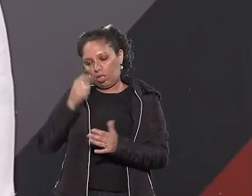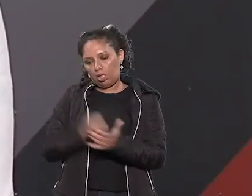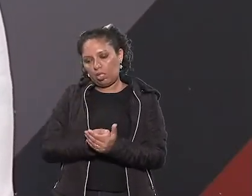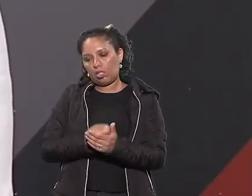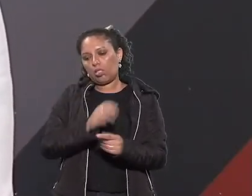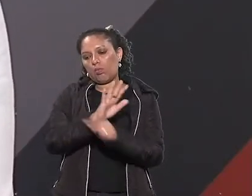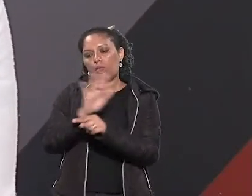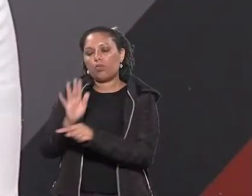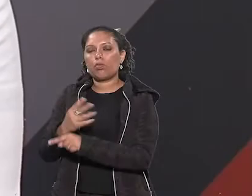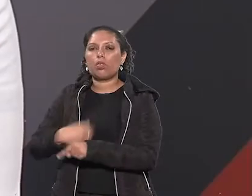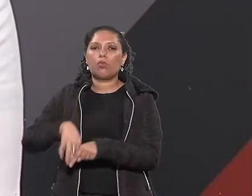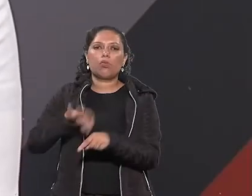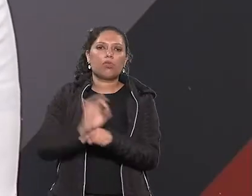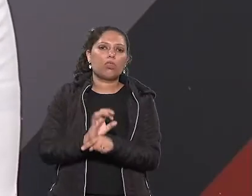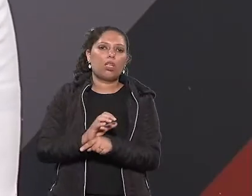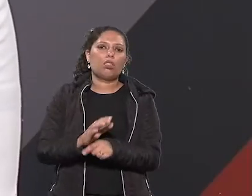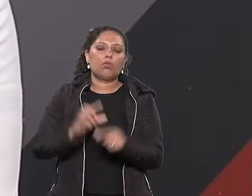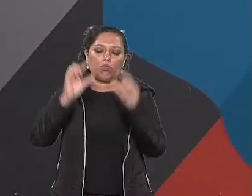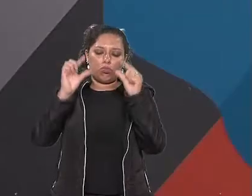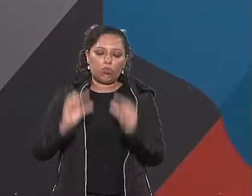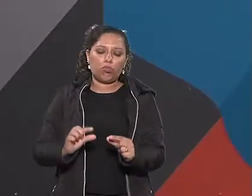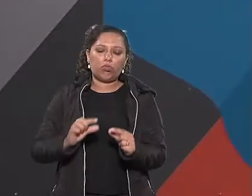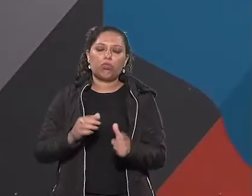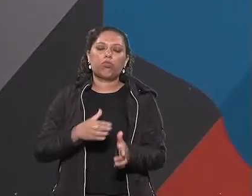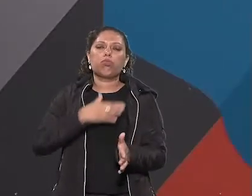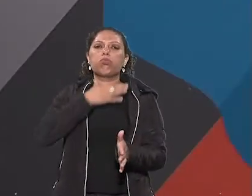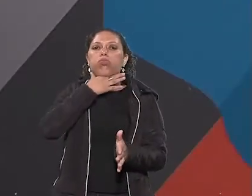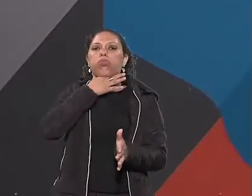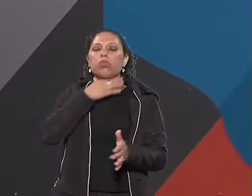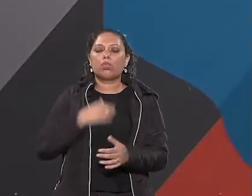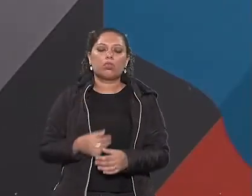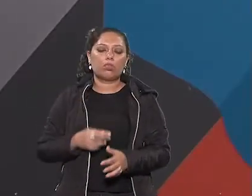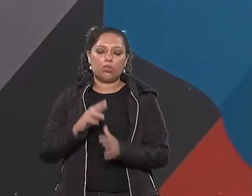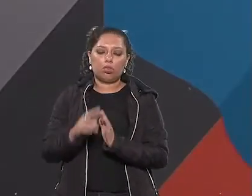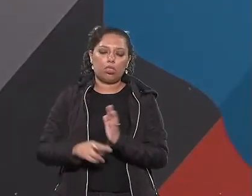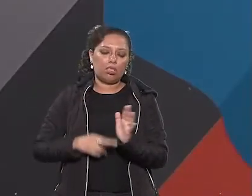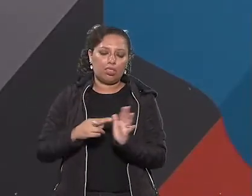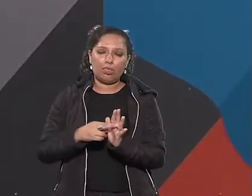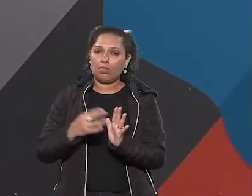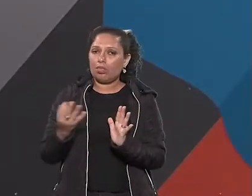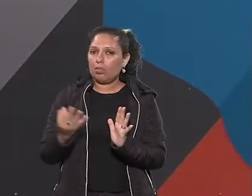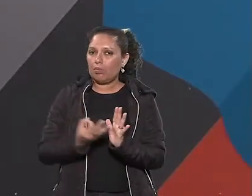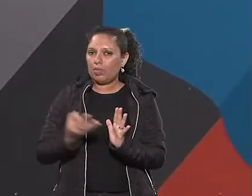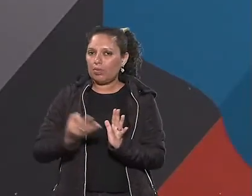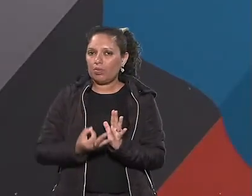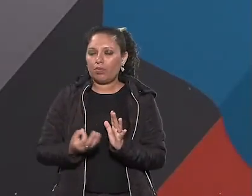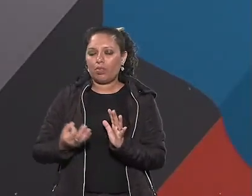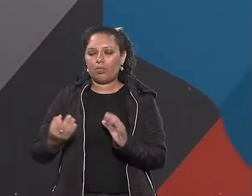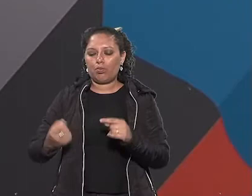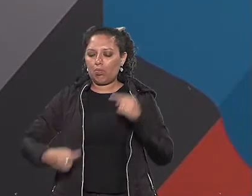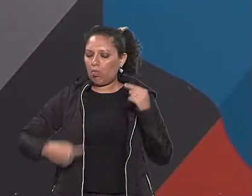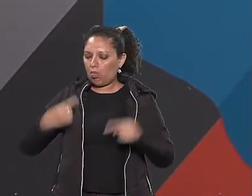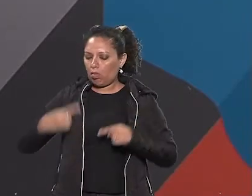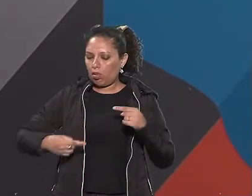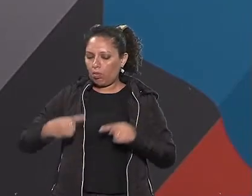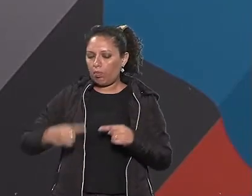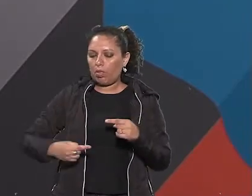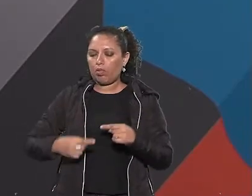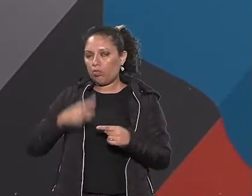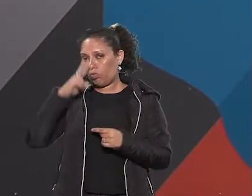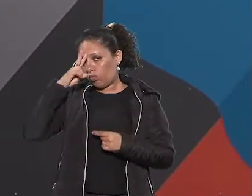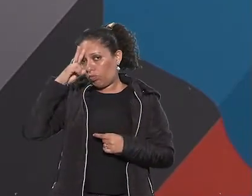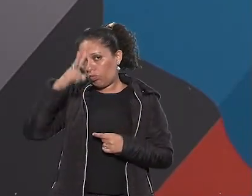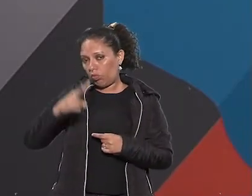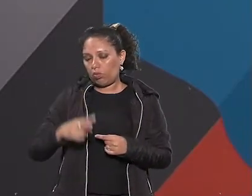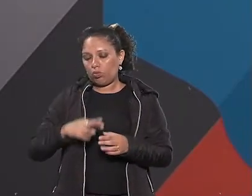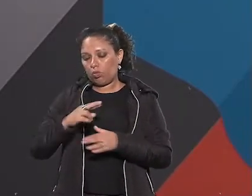posições a tomar para ajudar o Estado a sair da crise, né? Olha, o relatório tem uma riqueza de debate muito